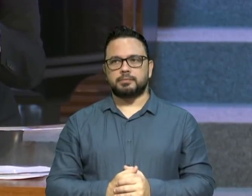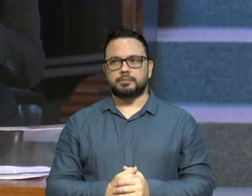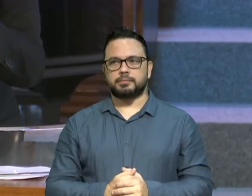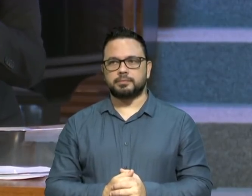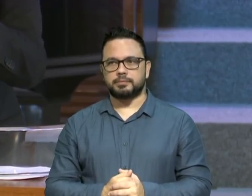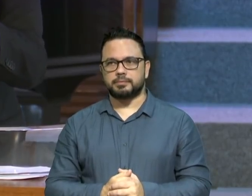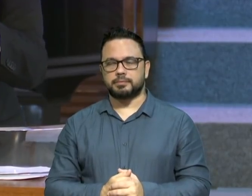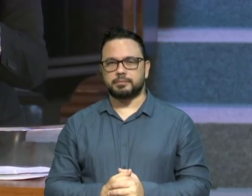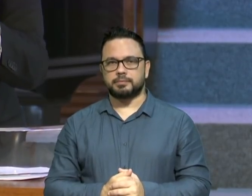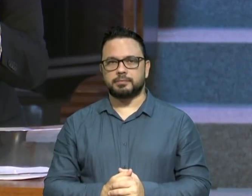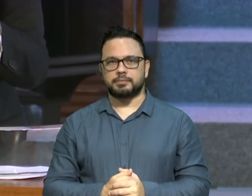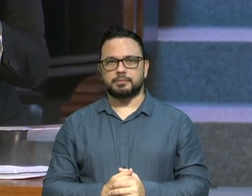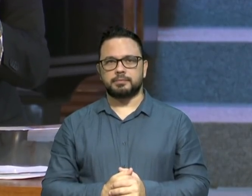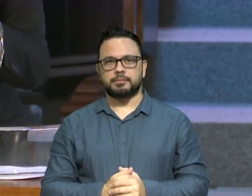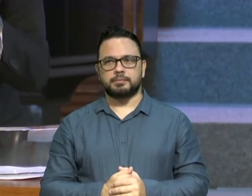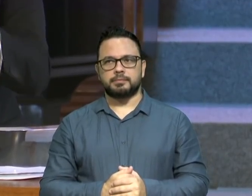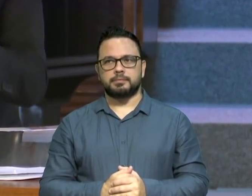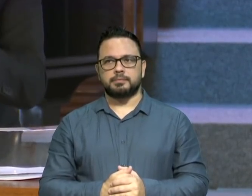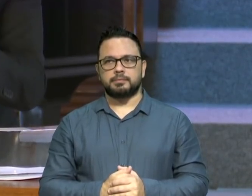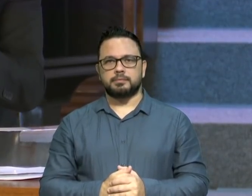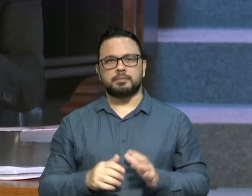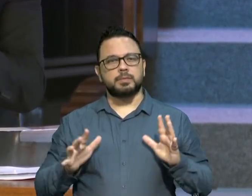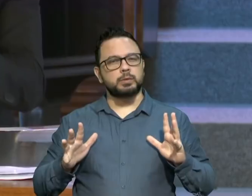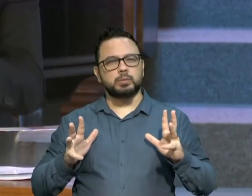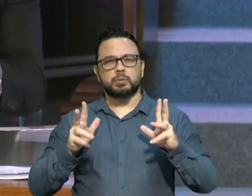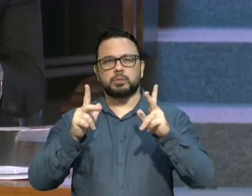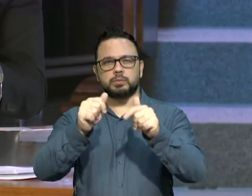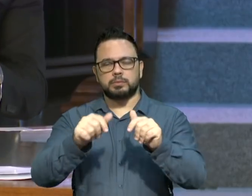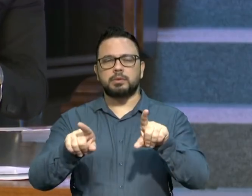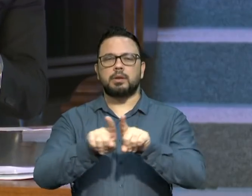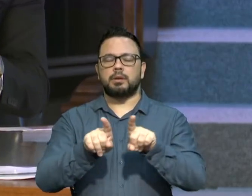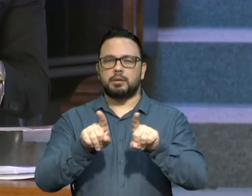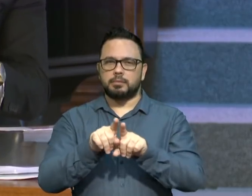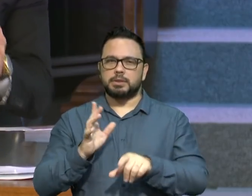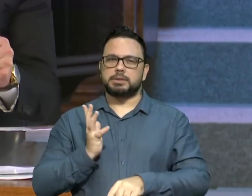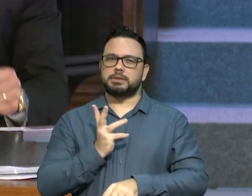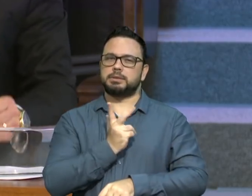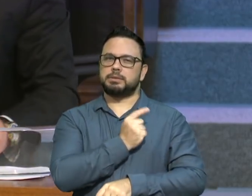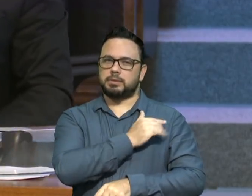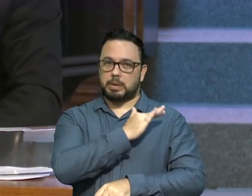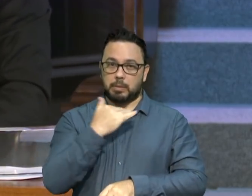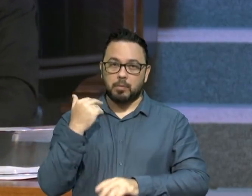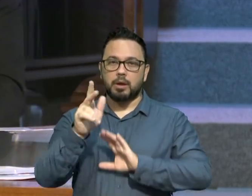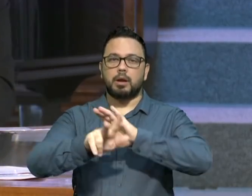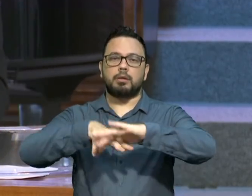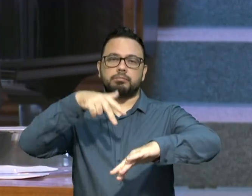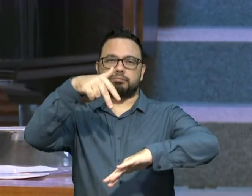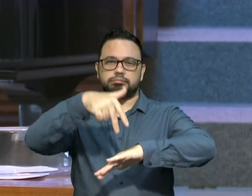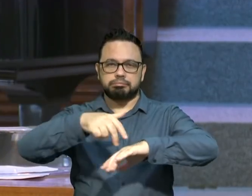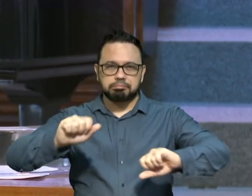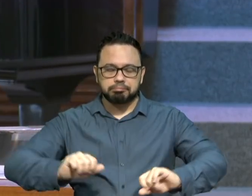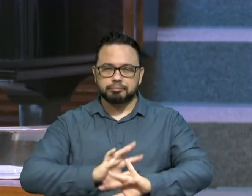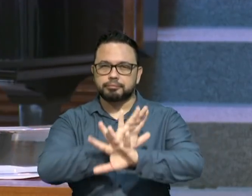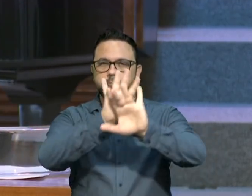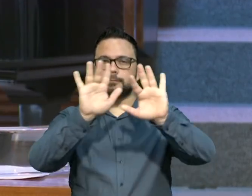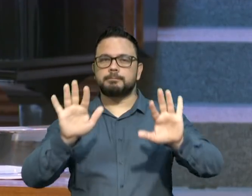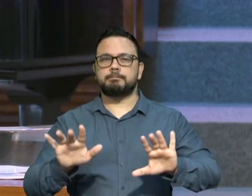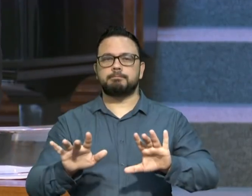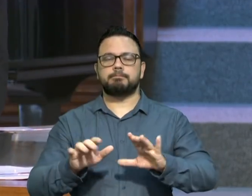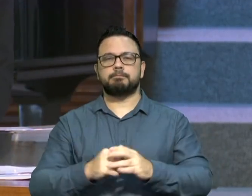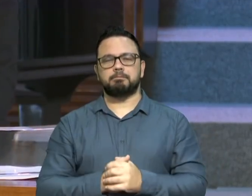movido a todos ressuscitarão com ele em Glória e Majestade